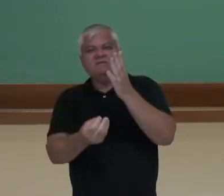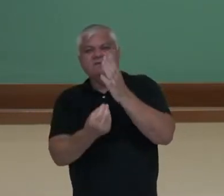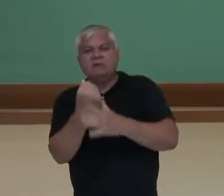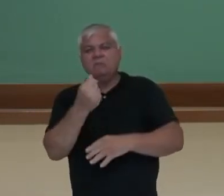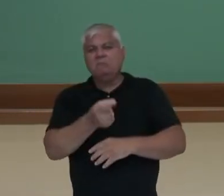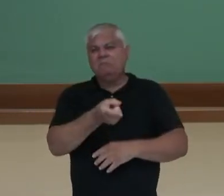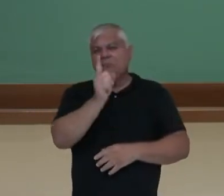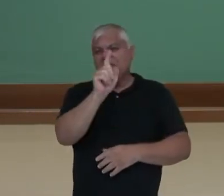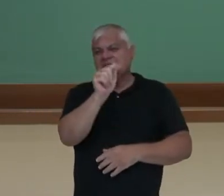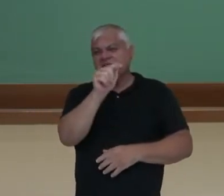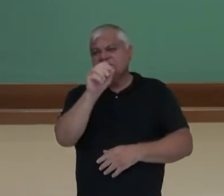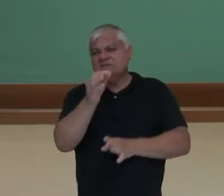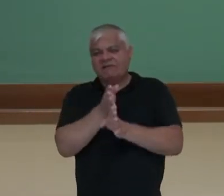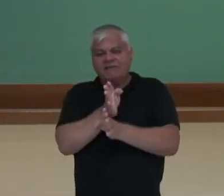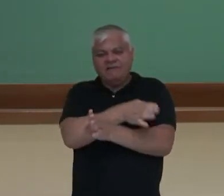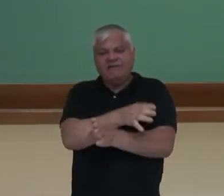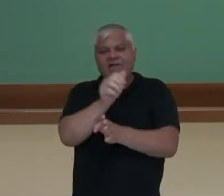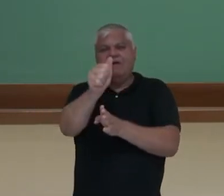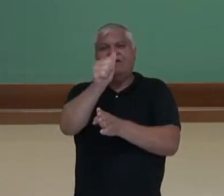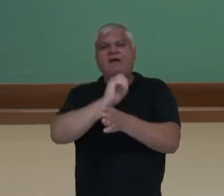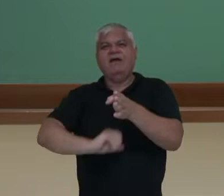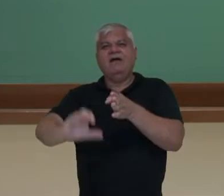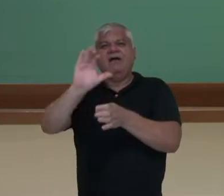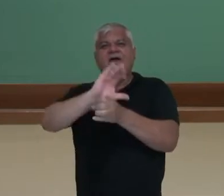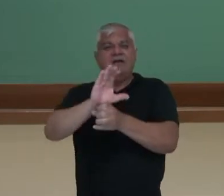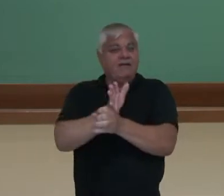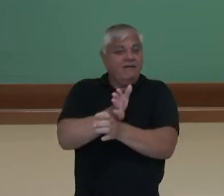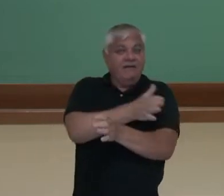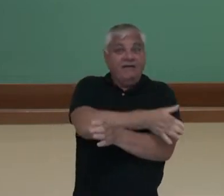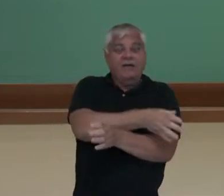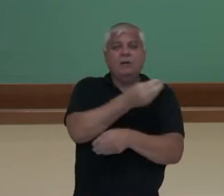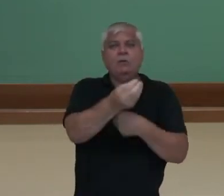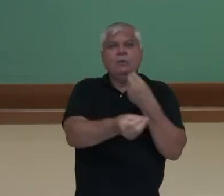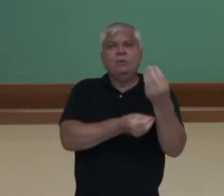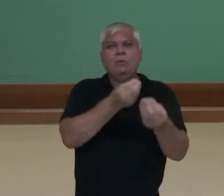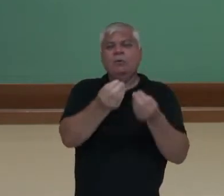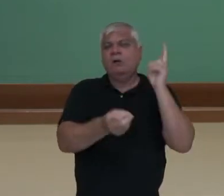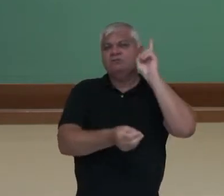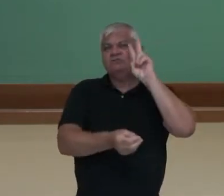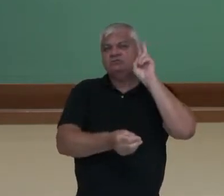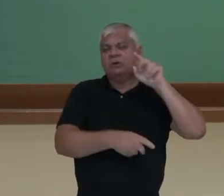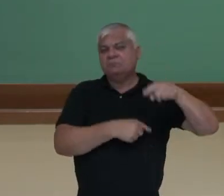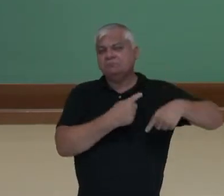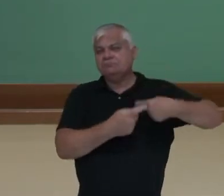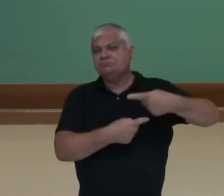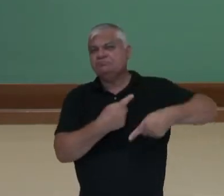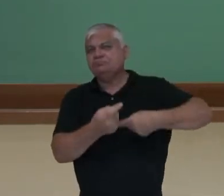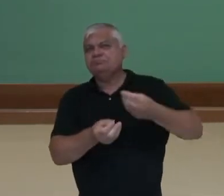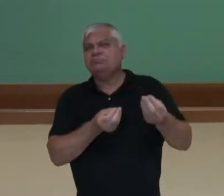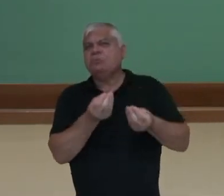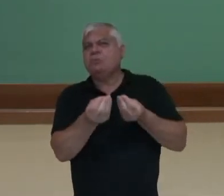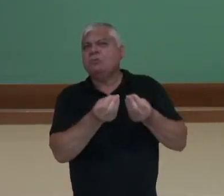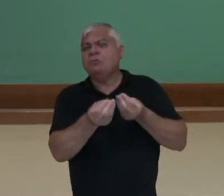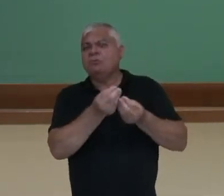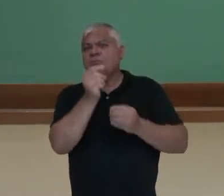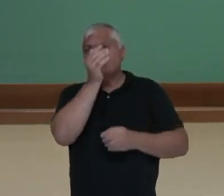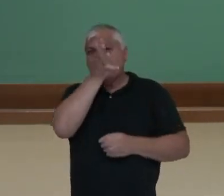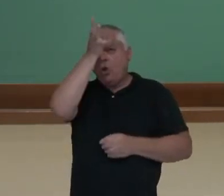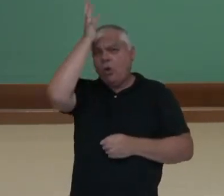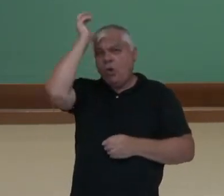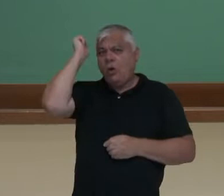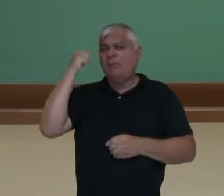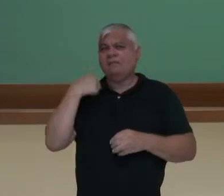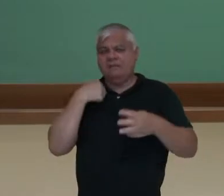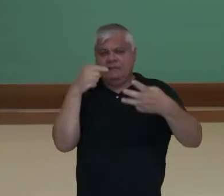750 a.C., a sua origem mítica, a sua origem histórica. Essa história de Roma ela é dividida em